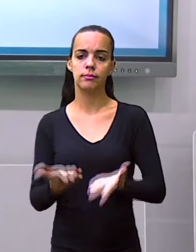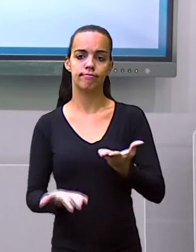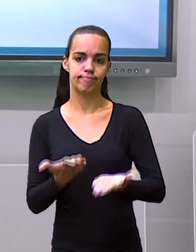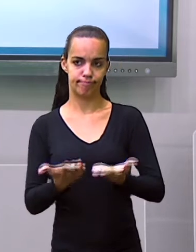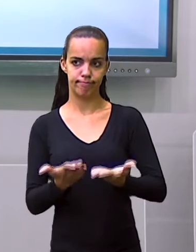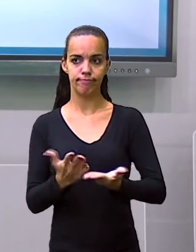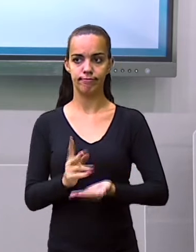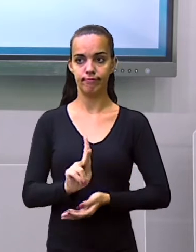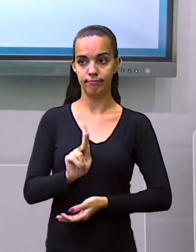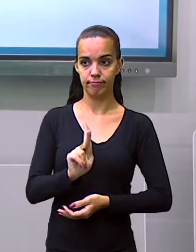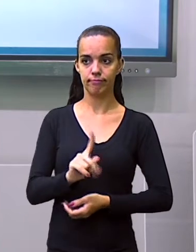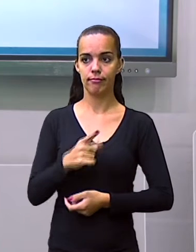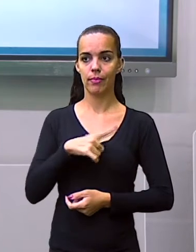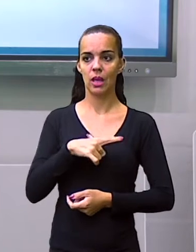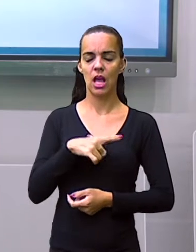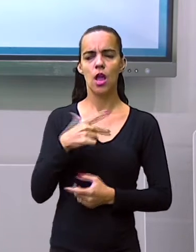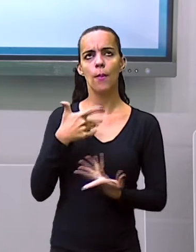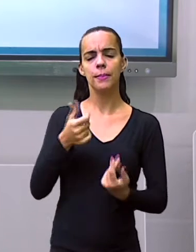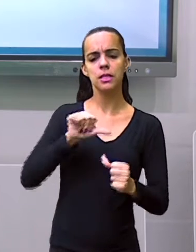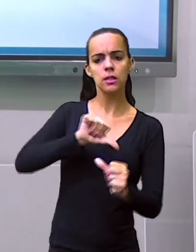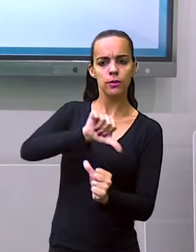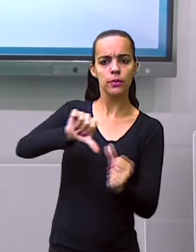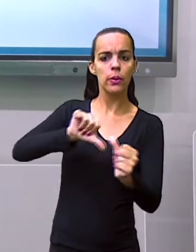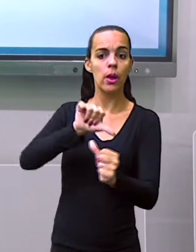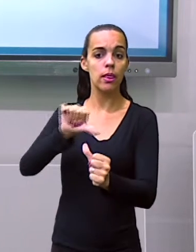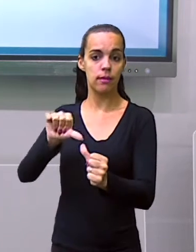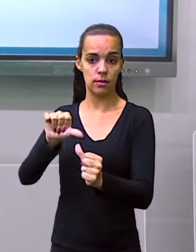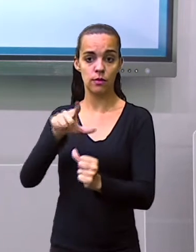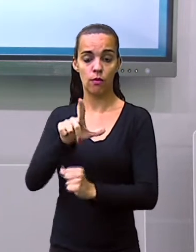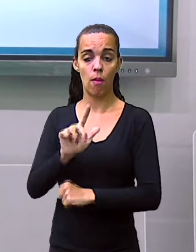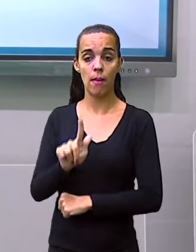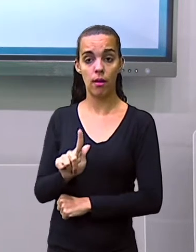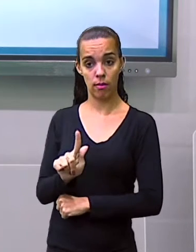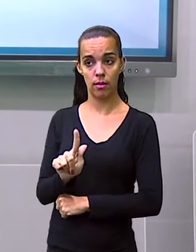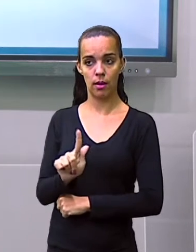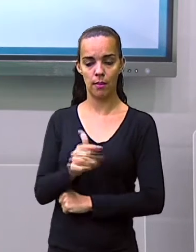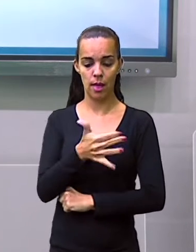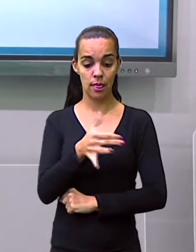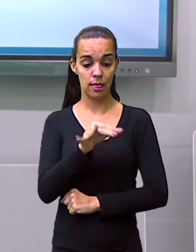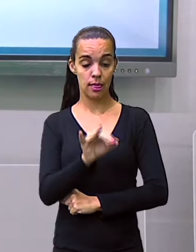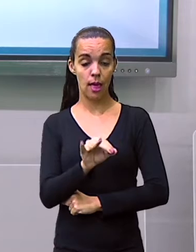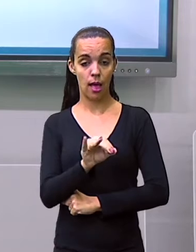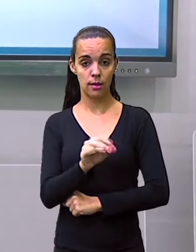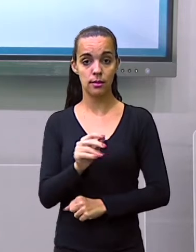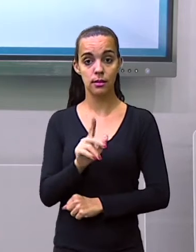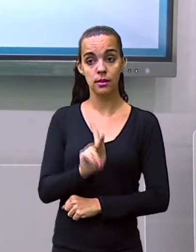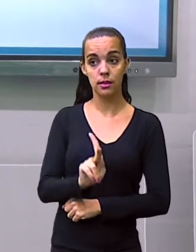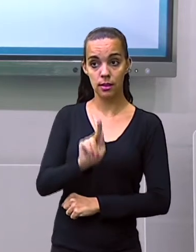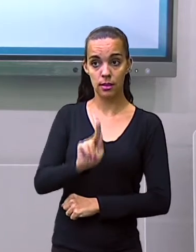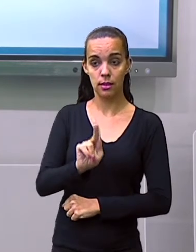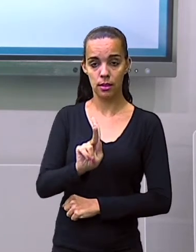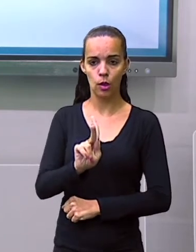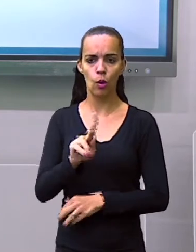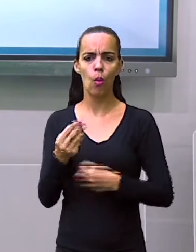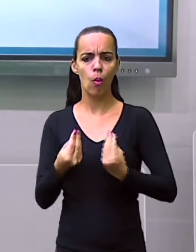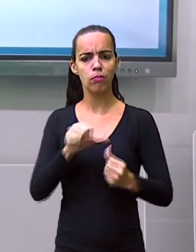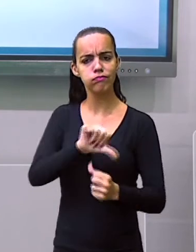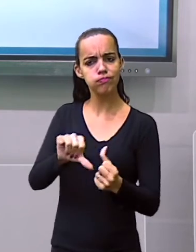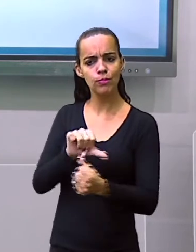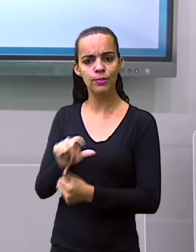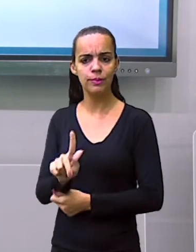transformar em grama aí quando eu vou fazer o quê Vou multiplicar por 10 por 10 por 10 ou seja